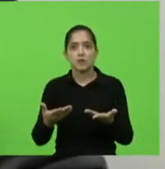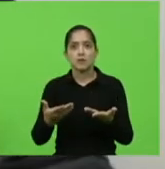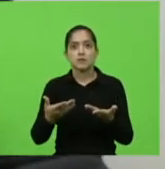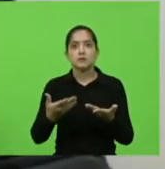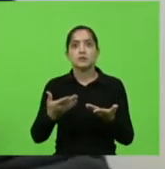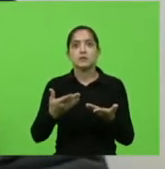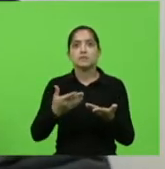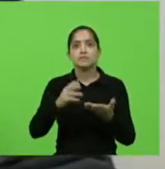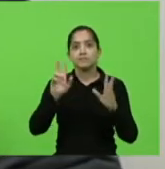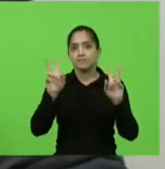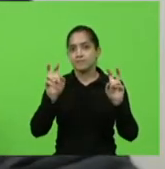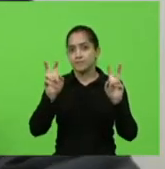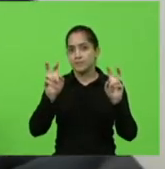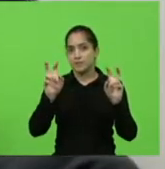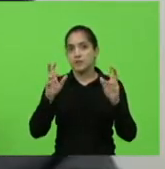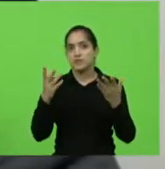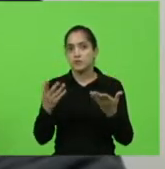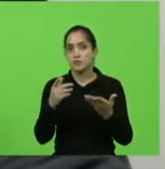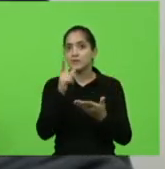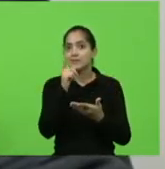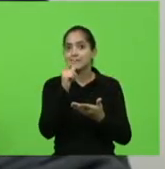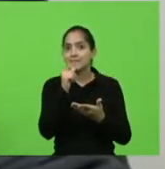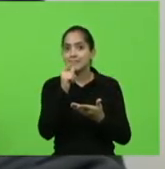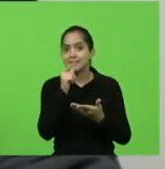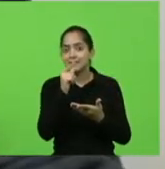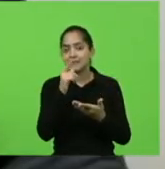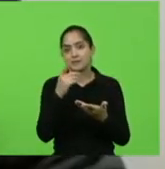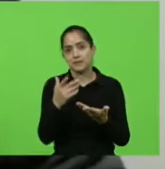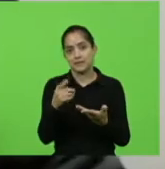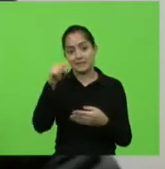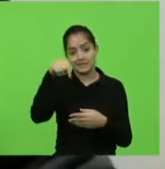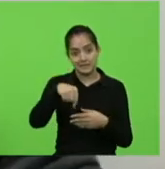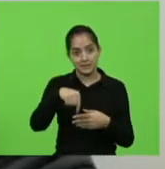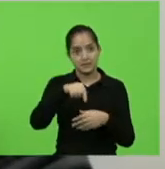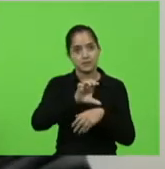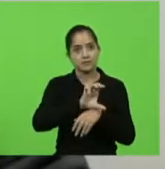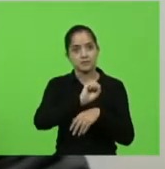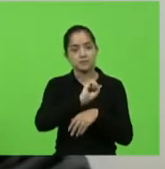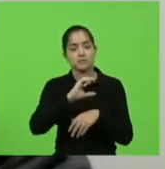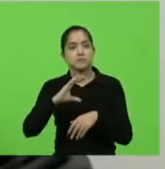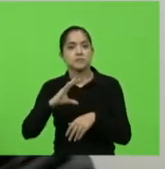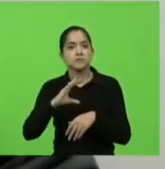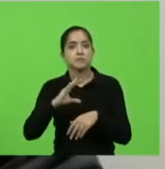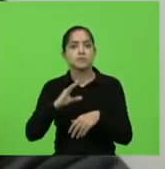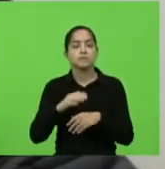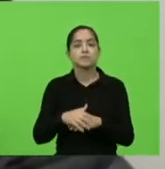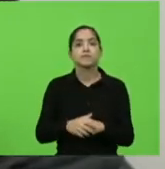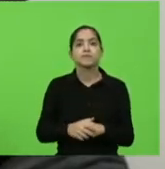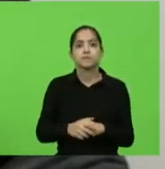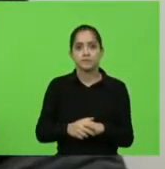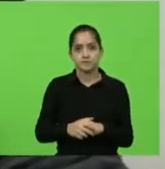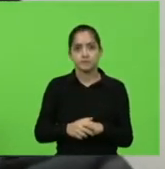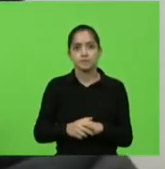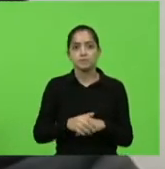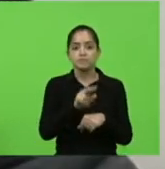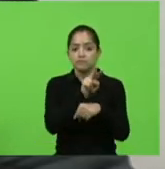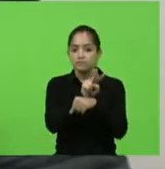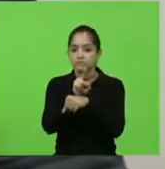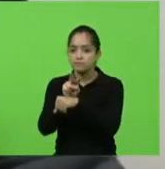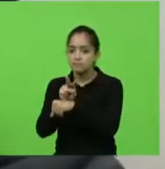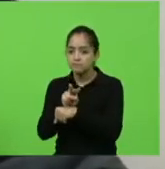questões hídricas do estado de Santa Catarina, no que diz respeito à preservação